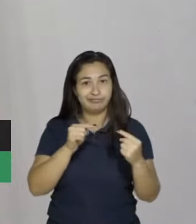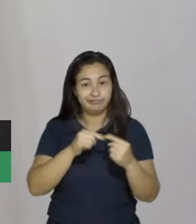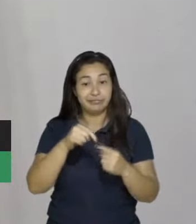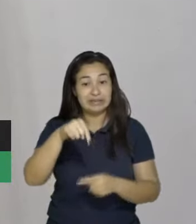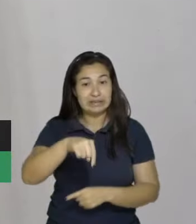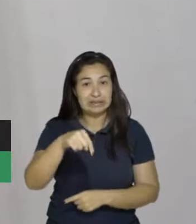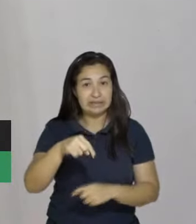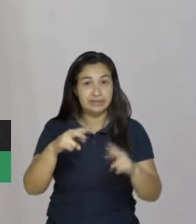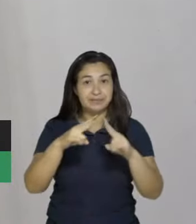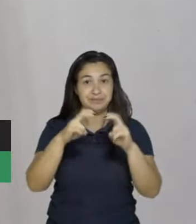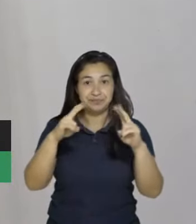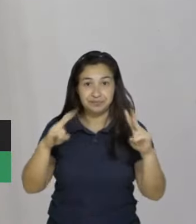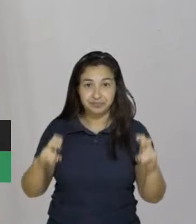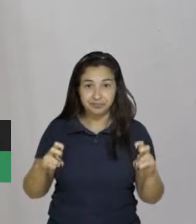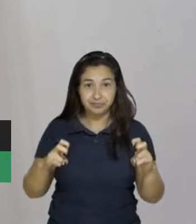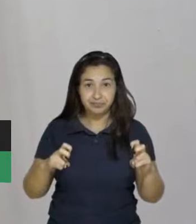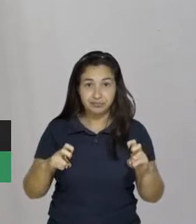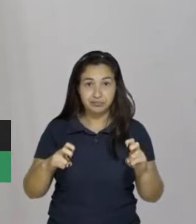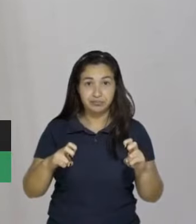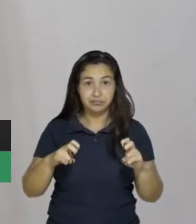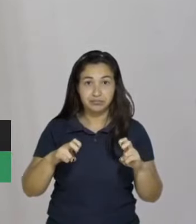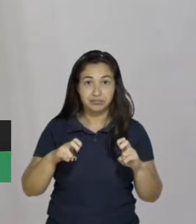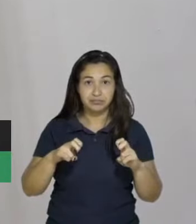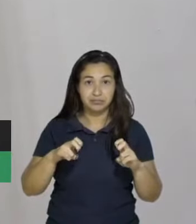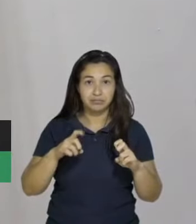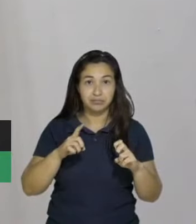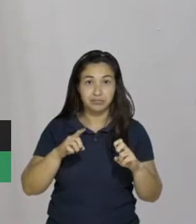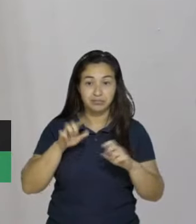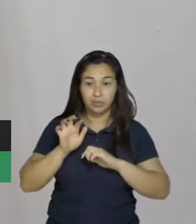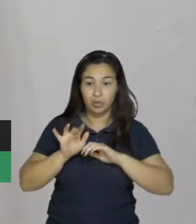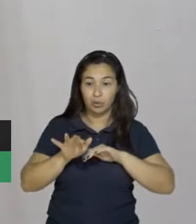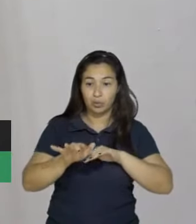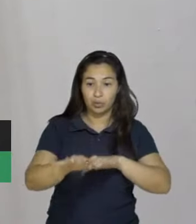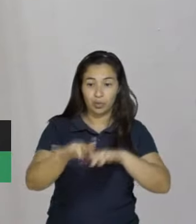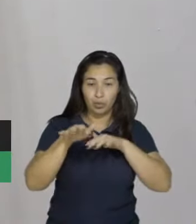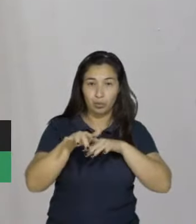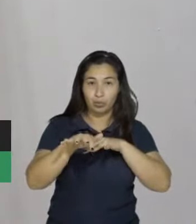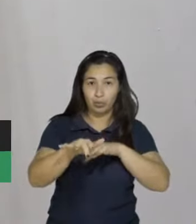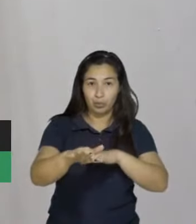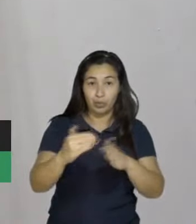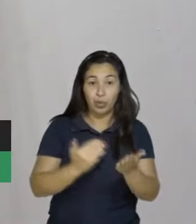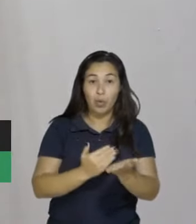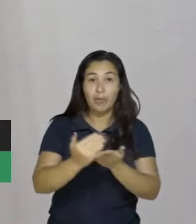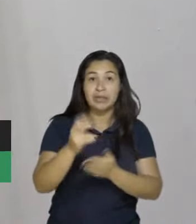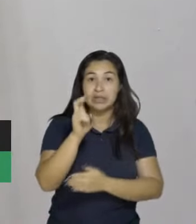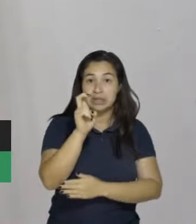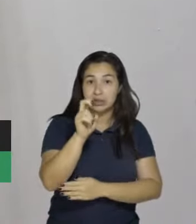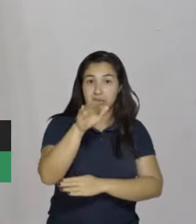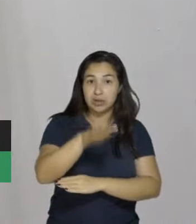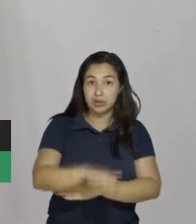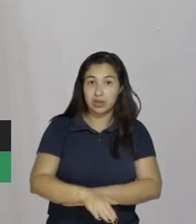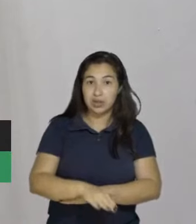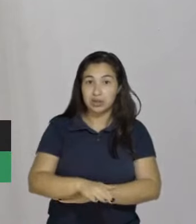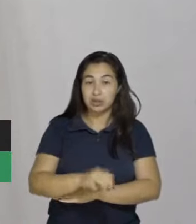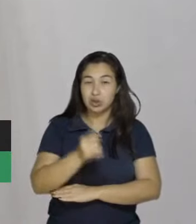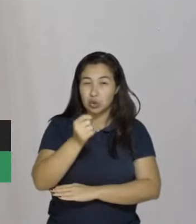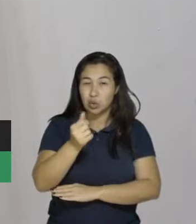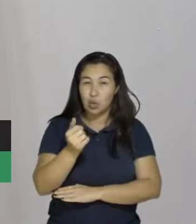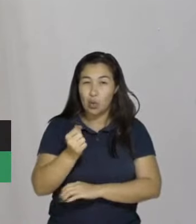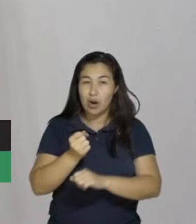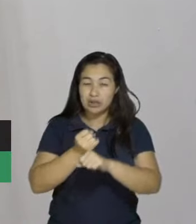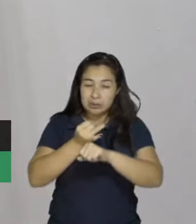Florianópolis, o desfile ele aconteceu desde as 5 horas da tarde, foi até quase o amanhecer, e a